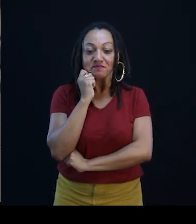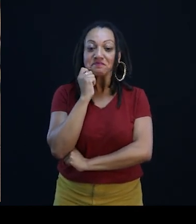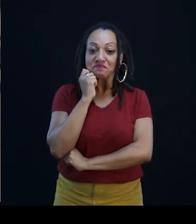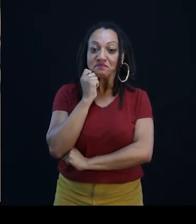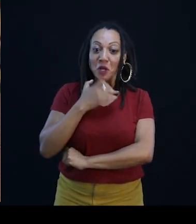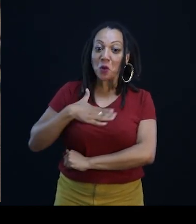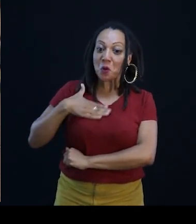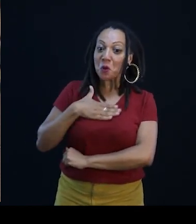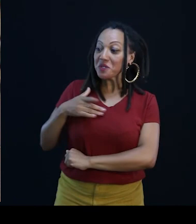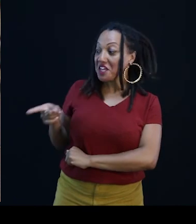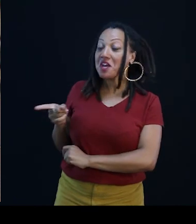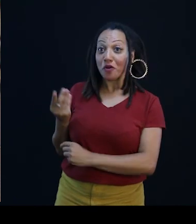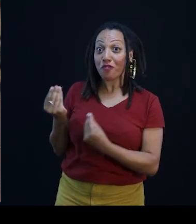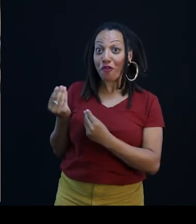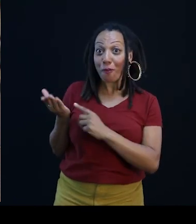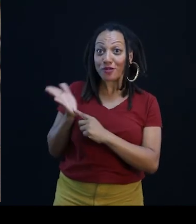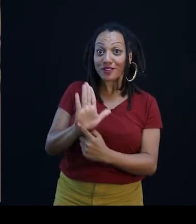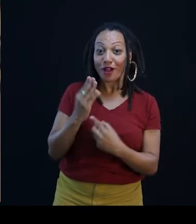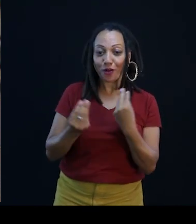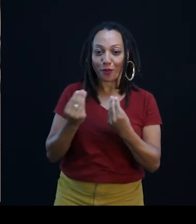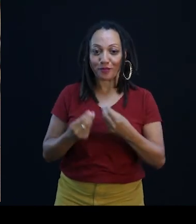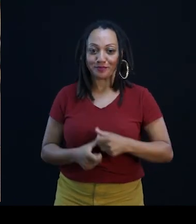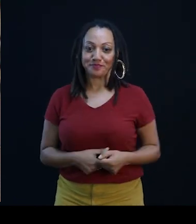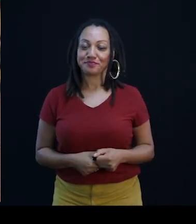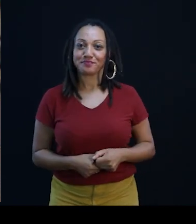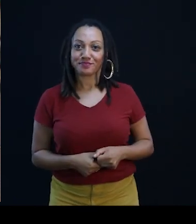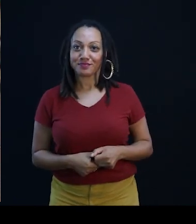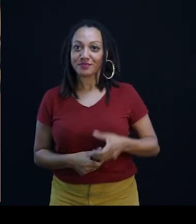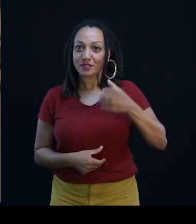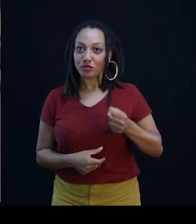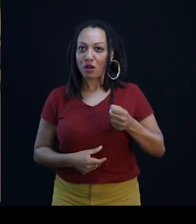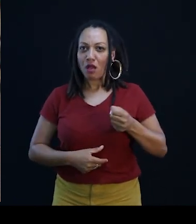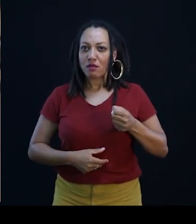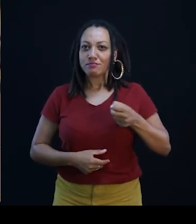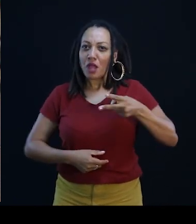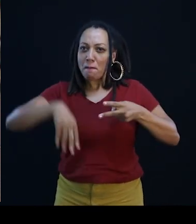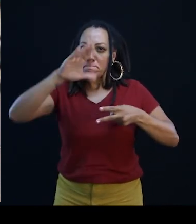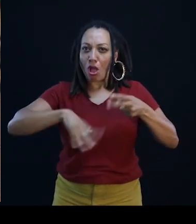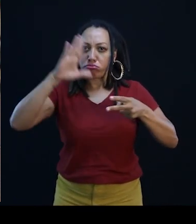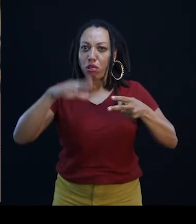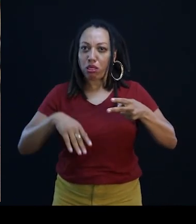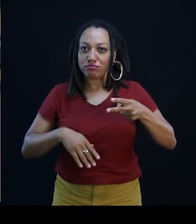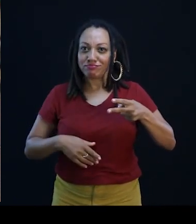Ah, boa. Esse tem. Esse é assim que toca, ó. Segura aqui. E a gente bate aqui, ó.